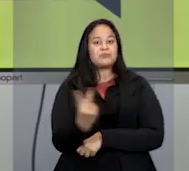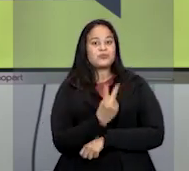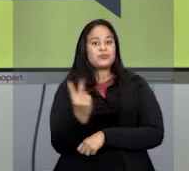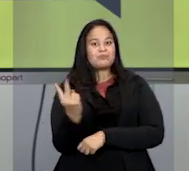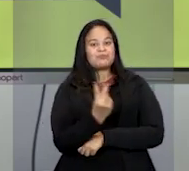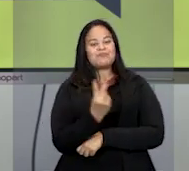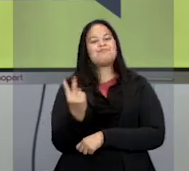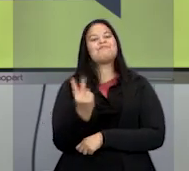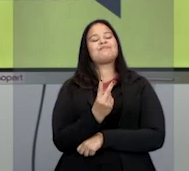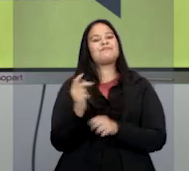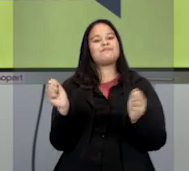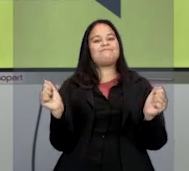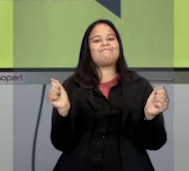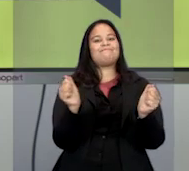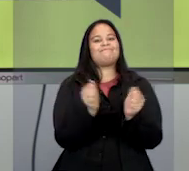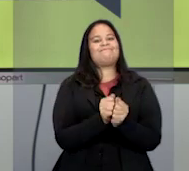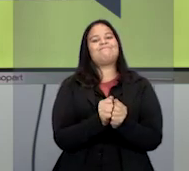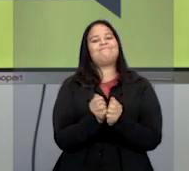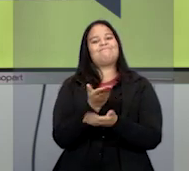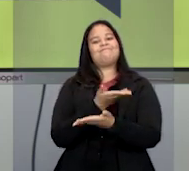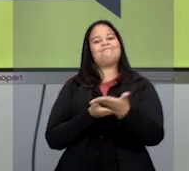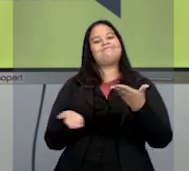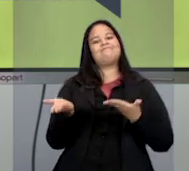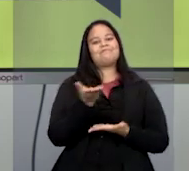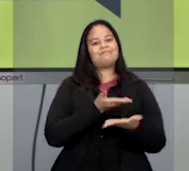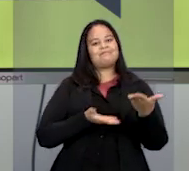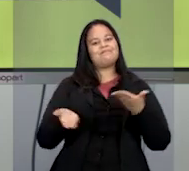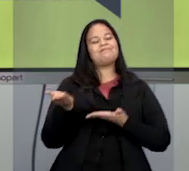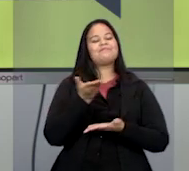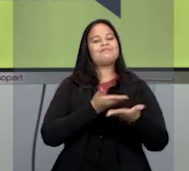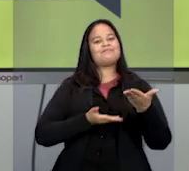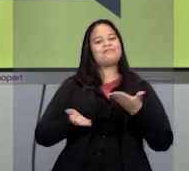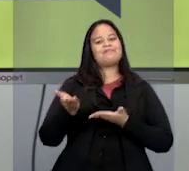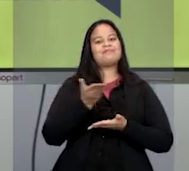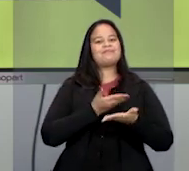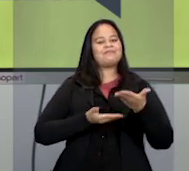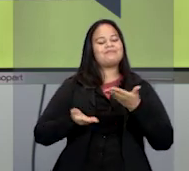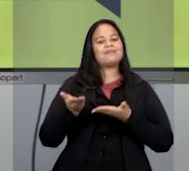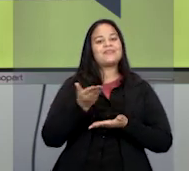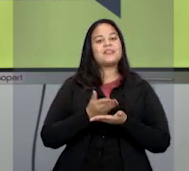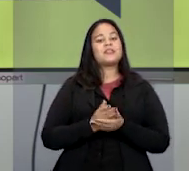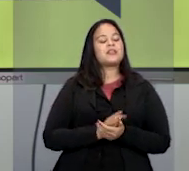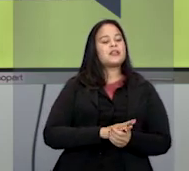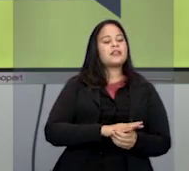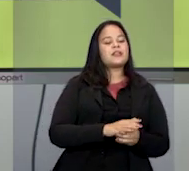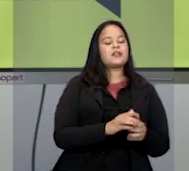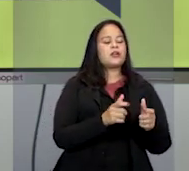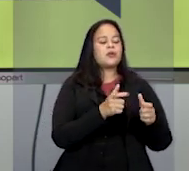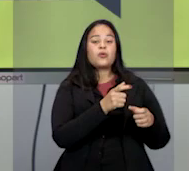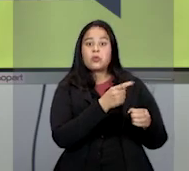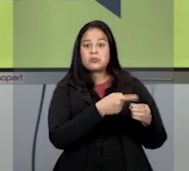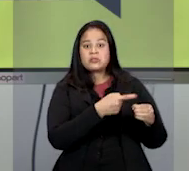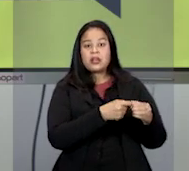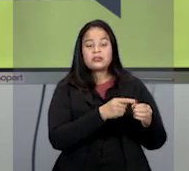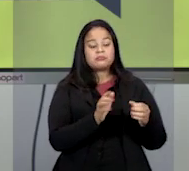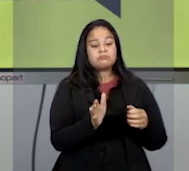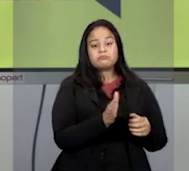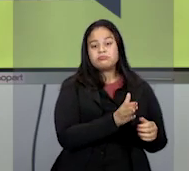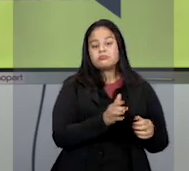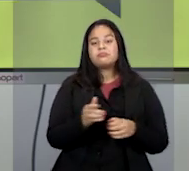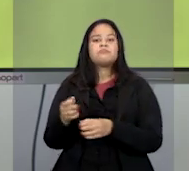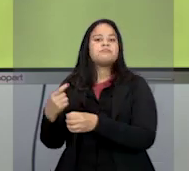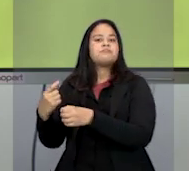outro. Hoje não, hoje eles se integram, estão mais juntos, cada vez mais próximos, um mais dependente do outro,